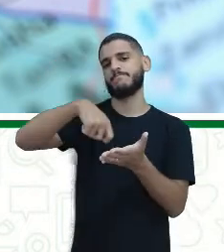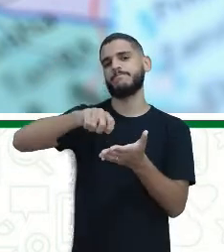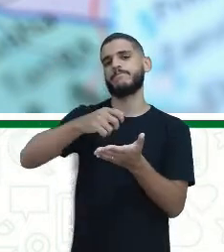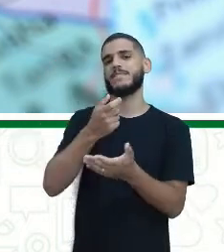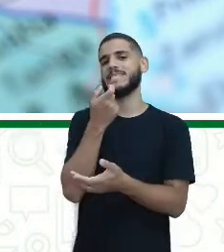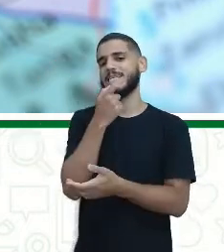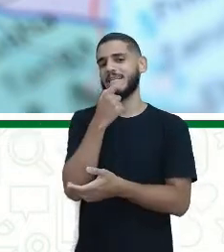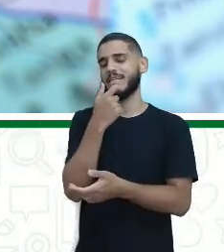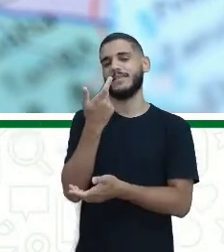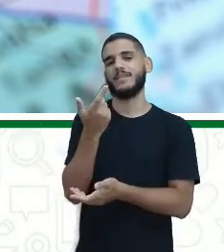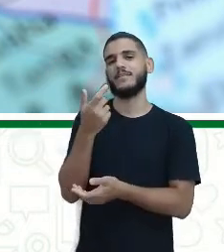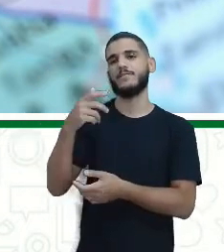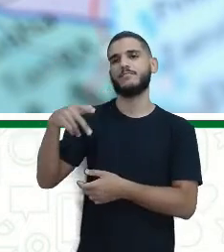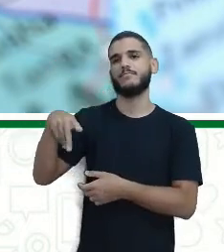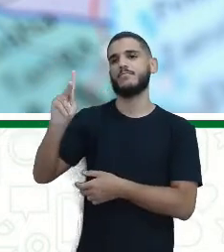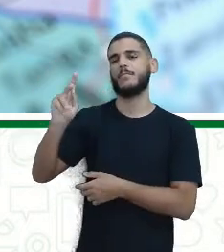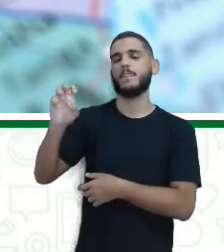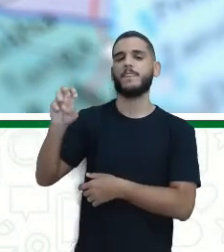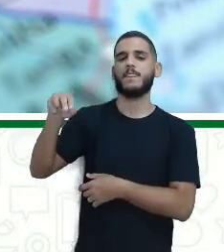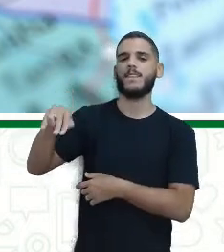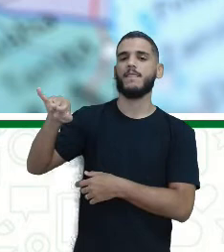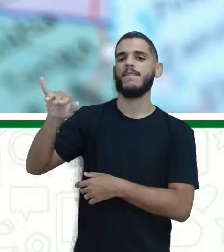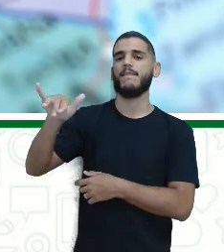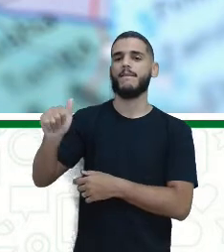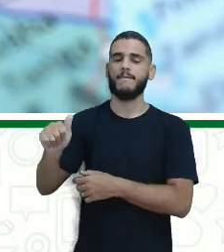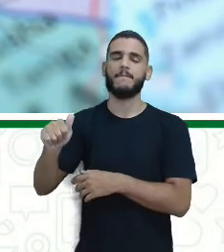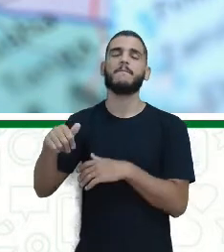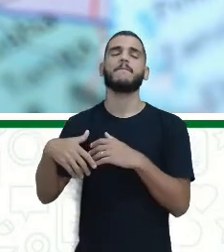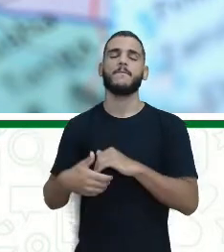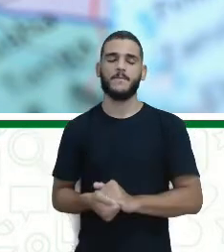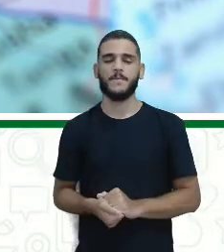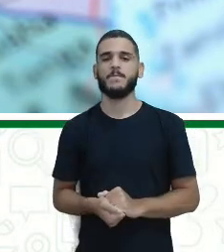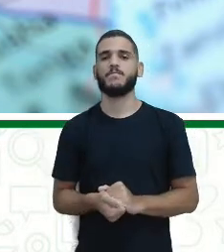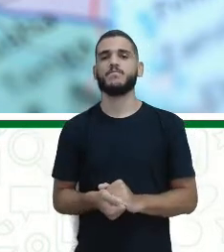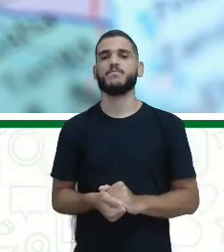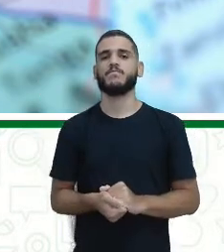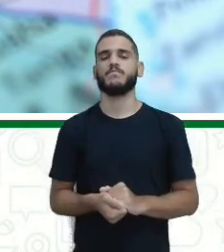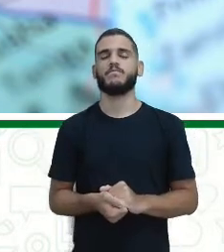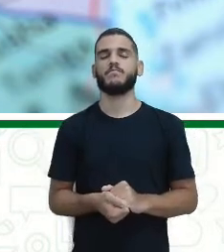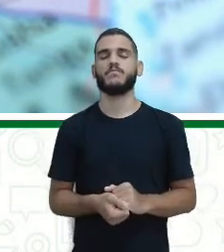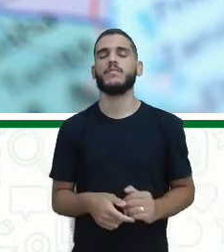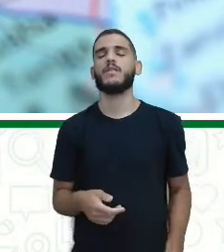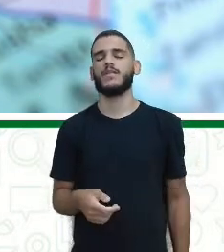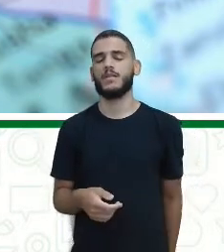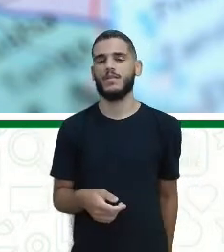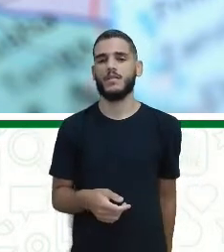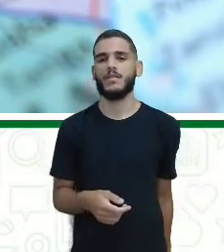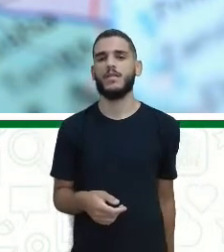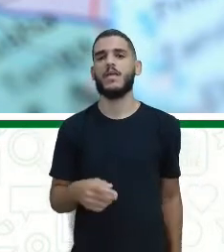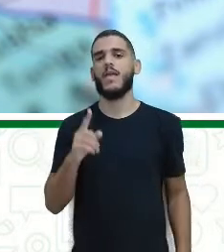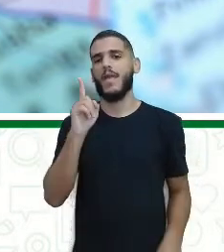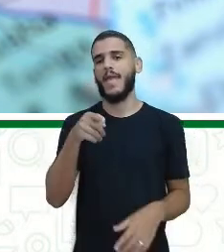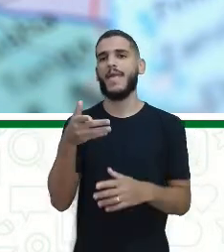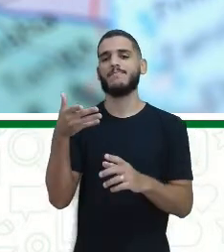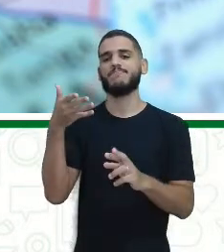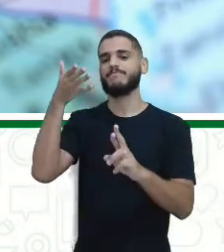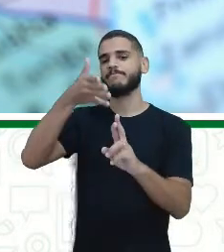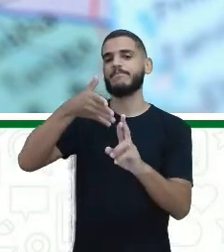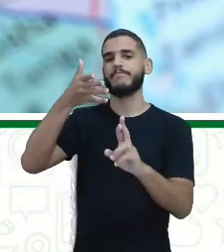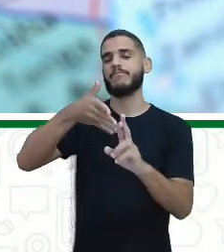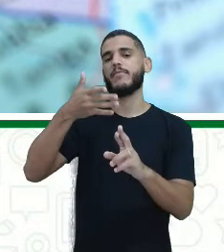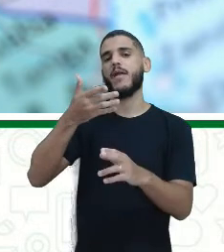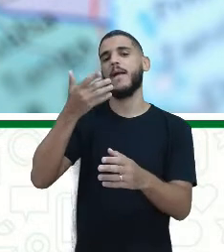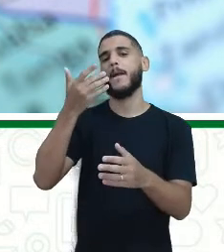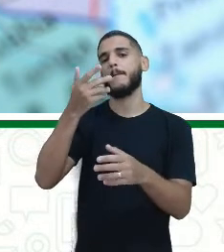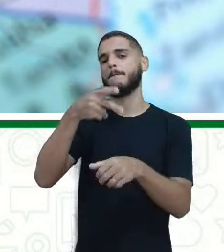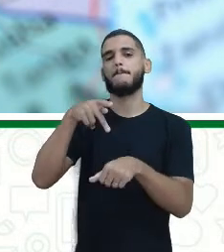Quênia vem com a letra K e o Y lá no final. Se referindo ao mesmo país, tá?